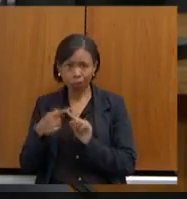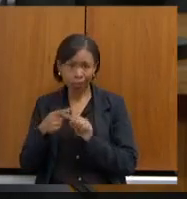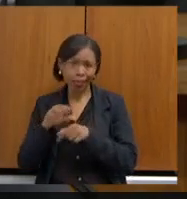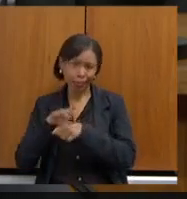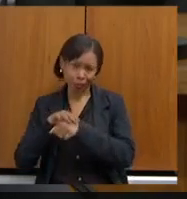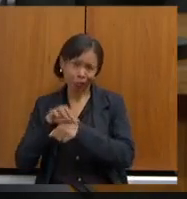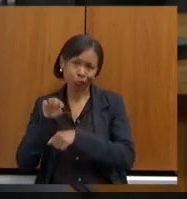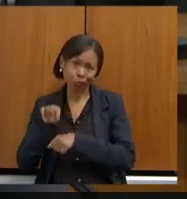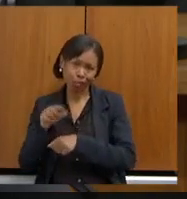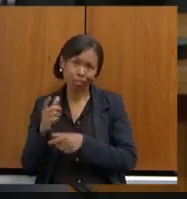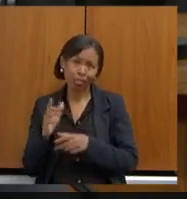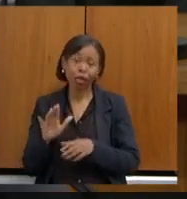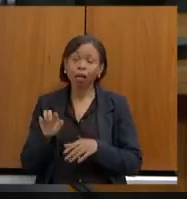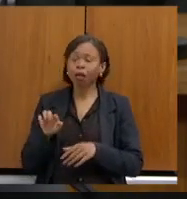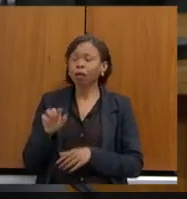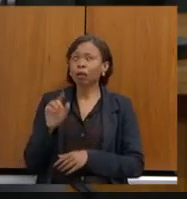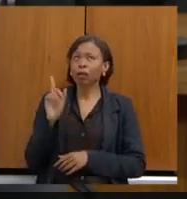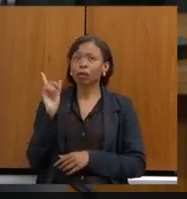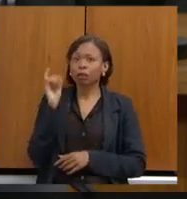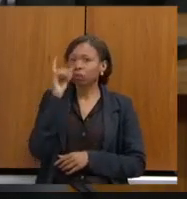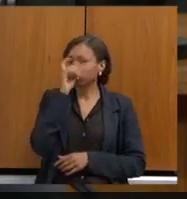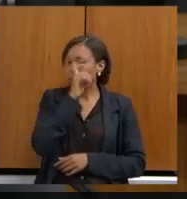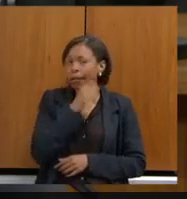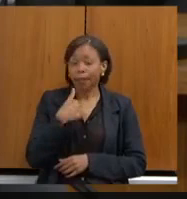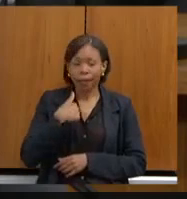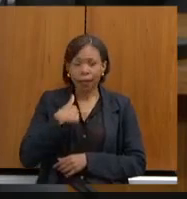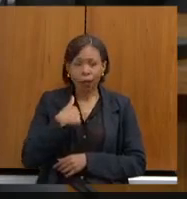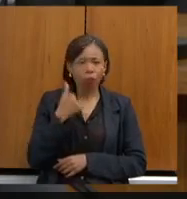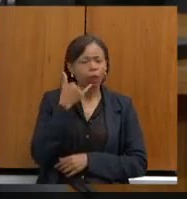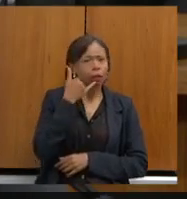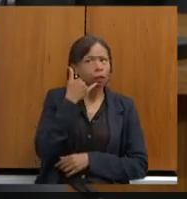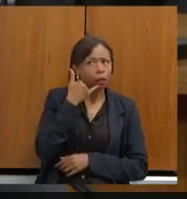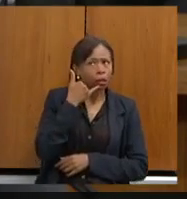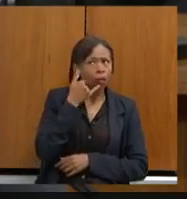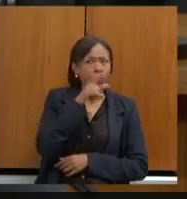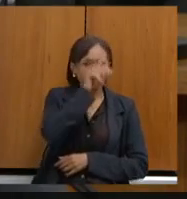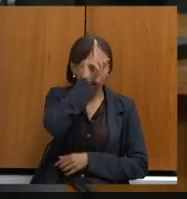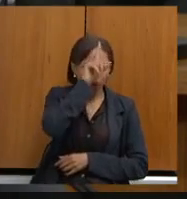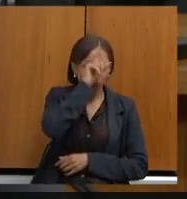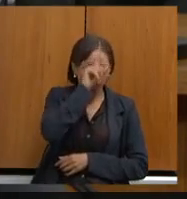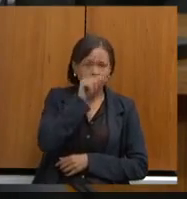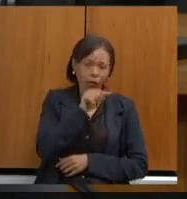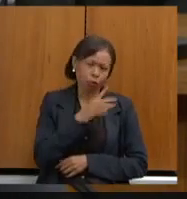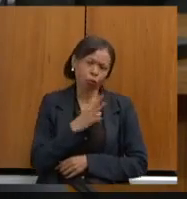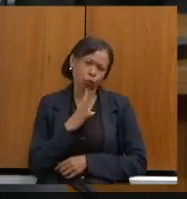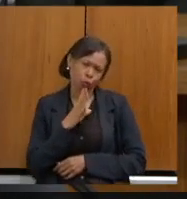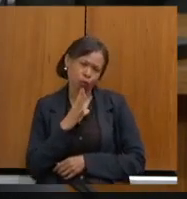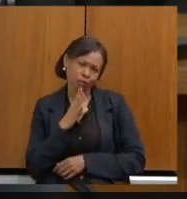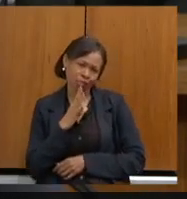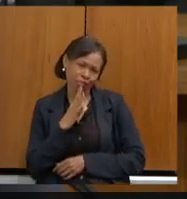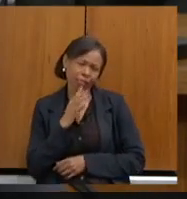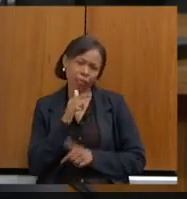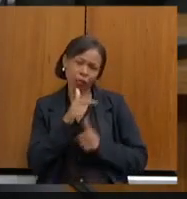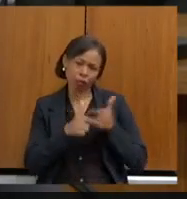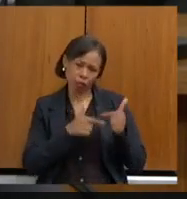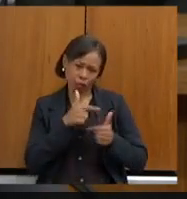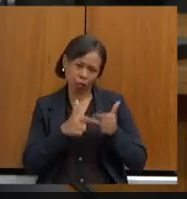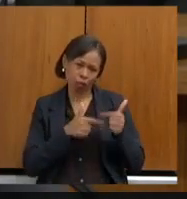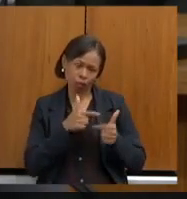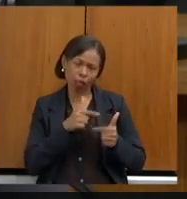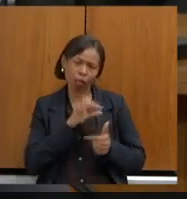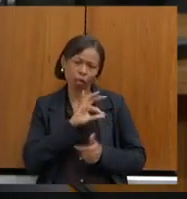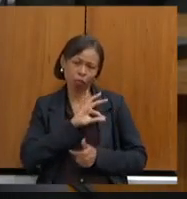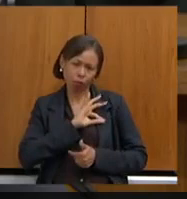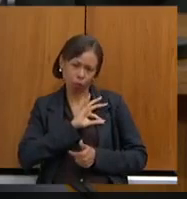liguei pedir no hospital eu conheço um pouquinho porque serviço medo da Polícia Civil que me